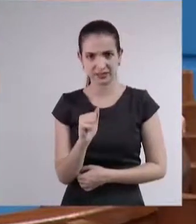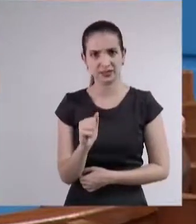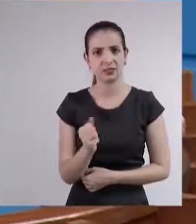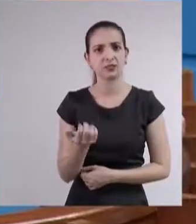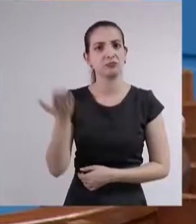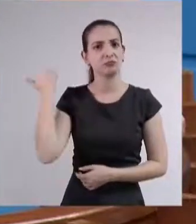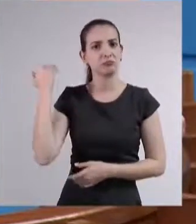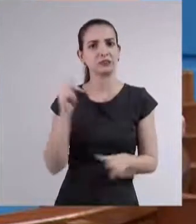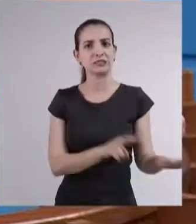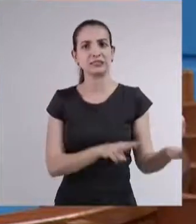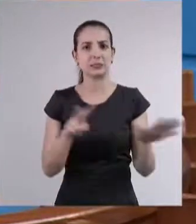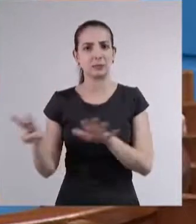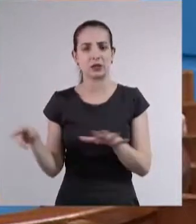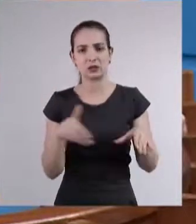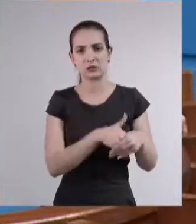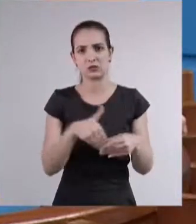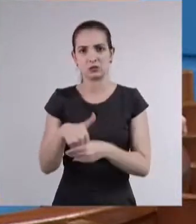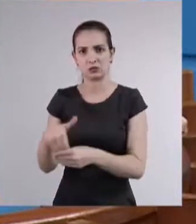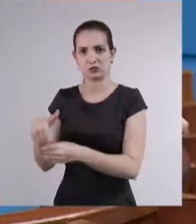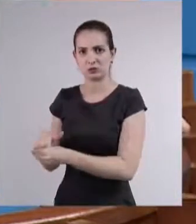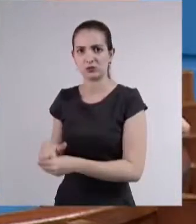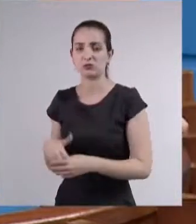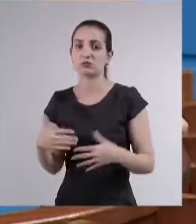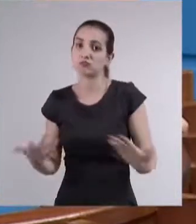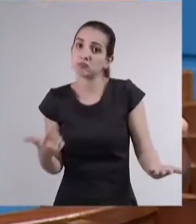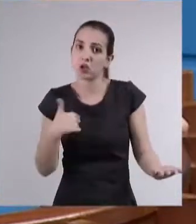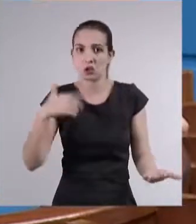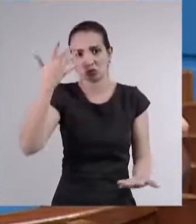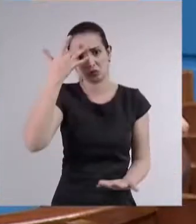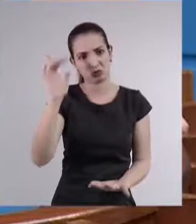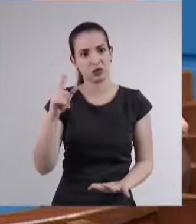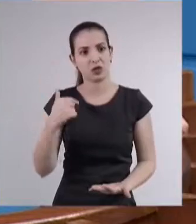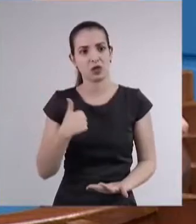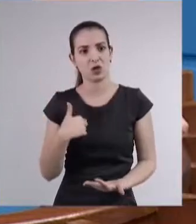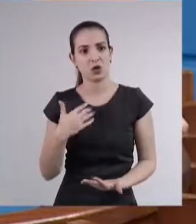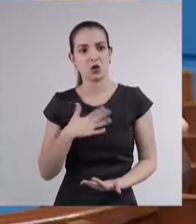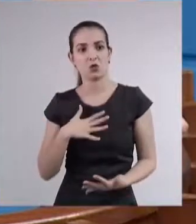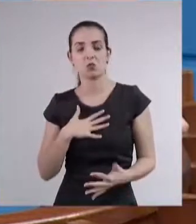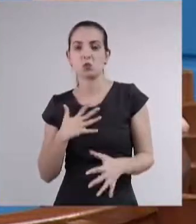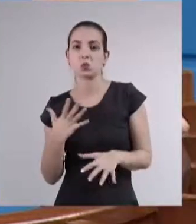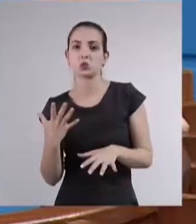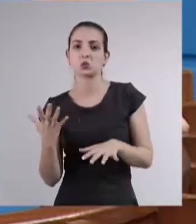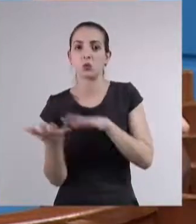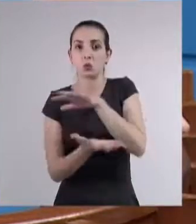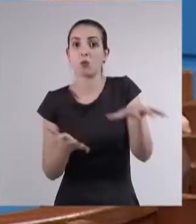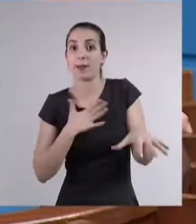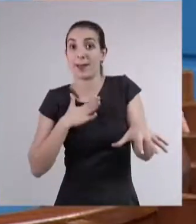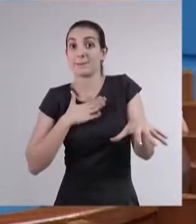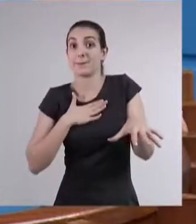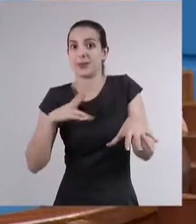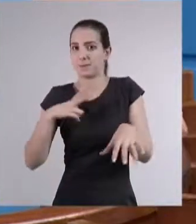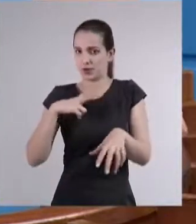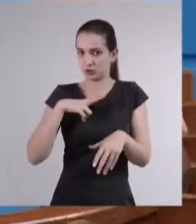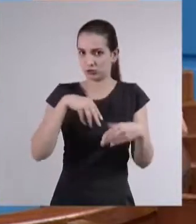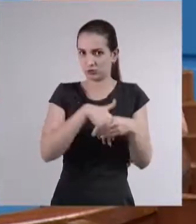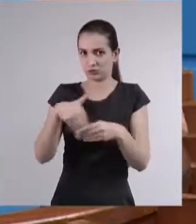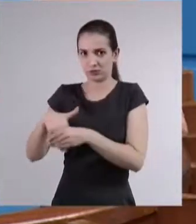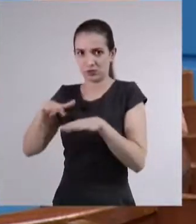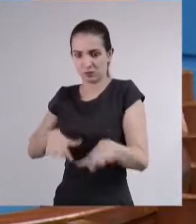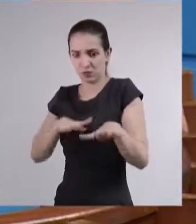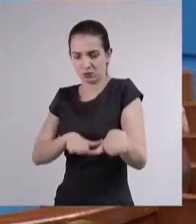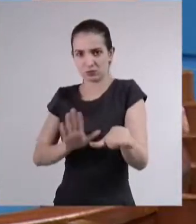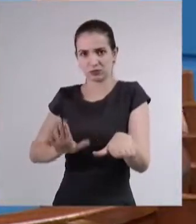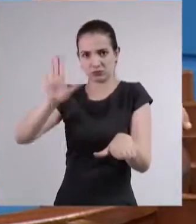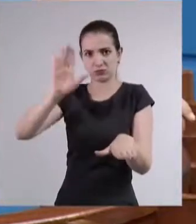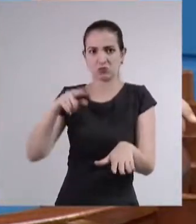eleição. Não sei se é porque eu estava muito envolvido na minha campanha, mas eu não vi a campanha dela, a não ser